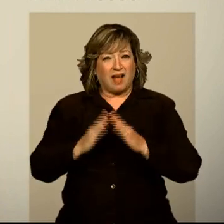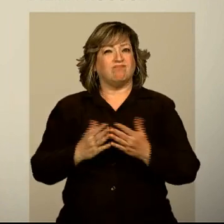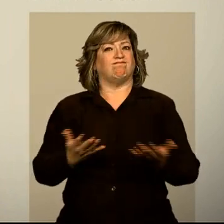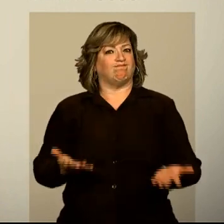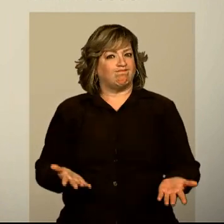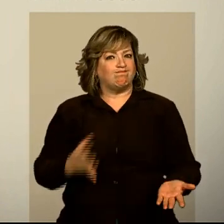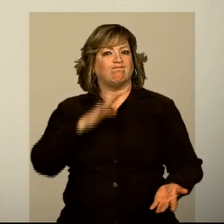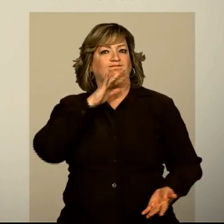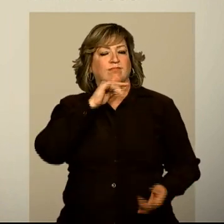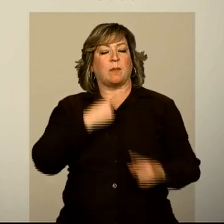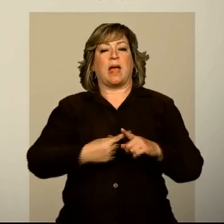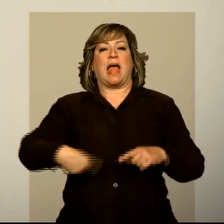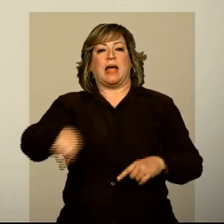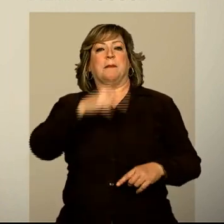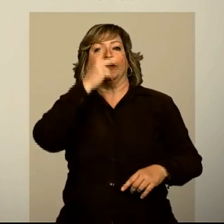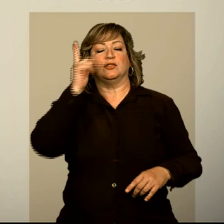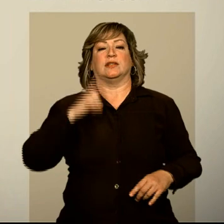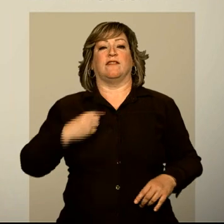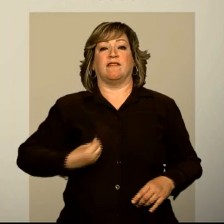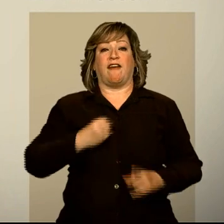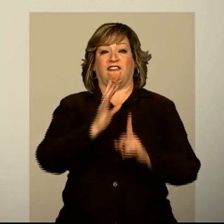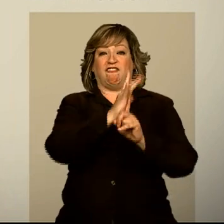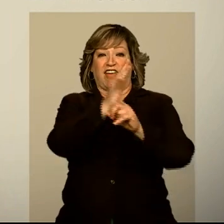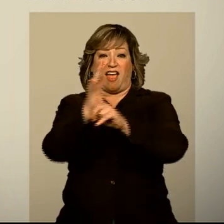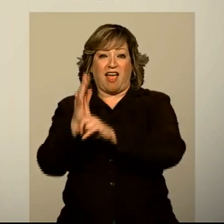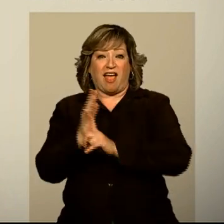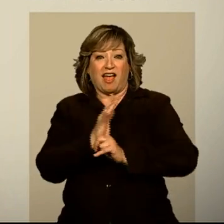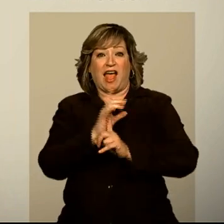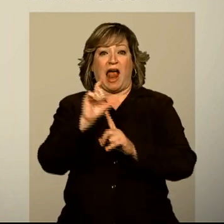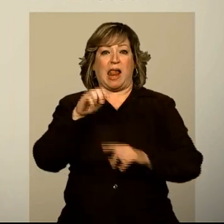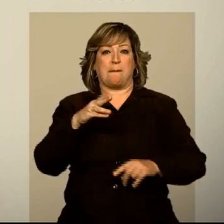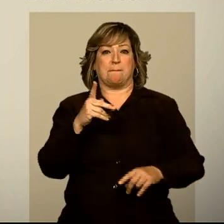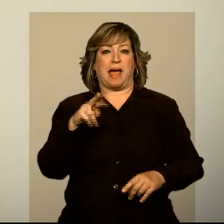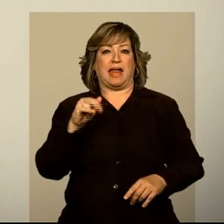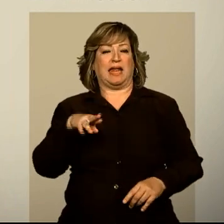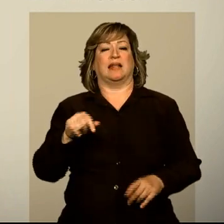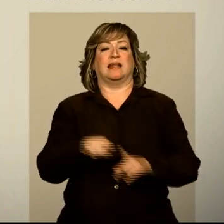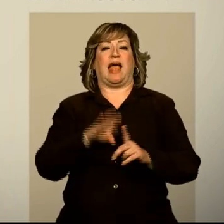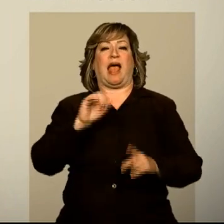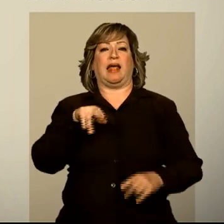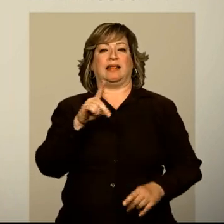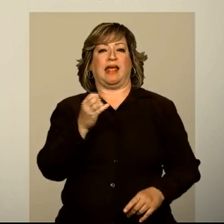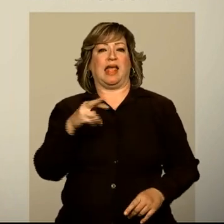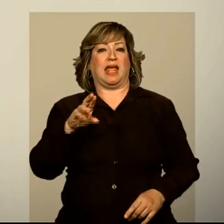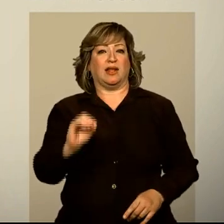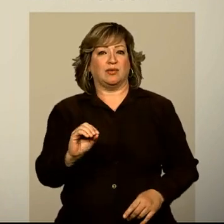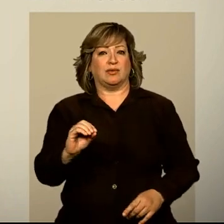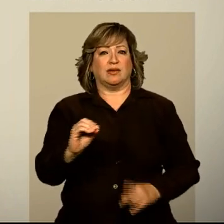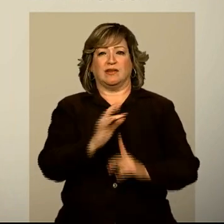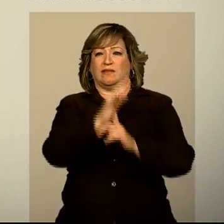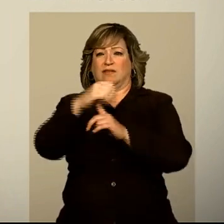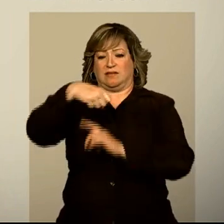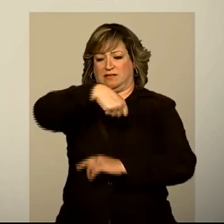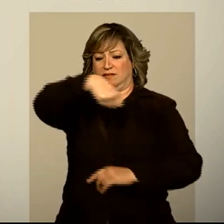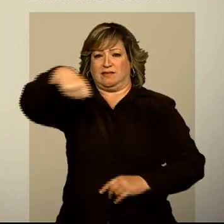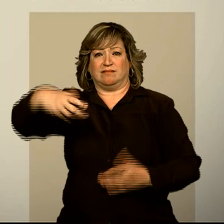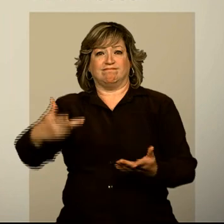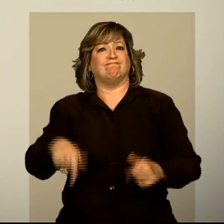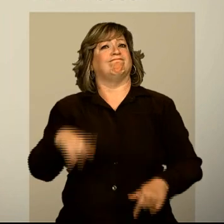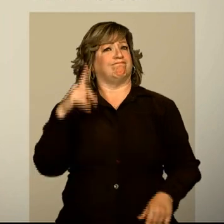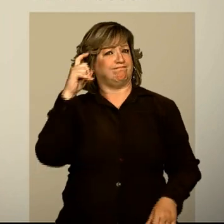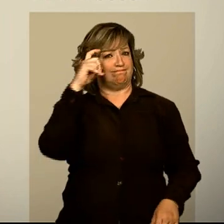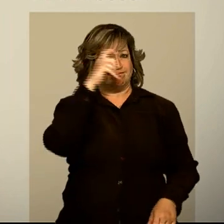essas pessoas viviam a base da vela da lamparina e do candeeiro era uma vida de